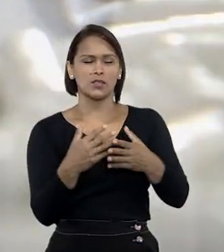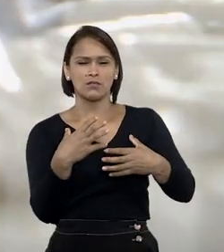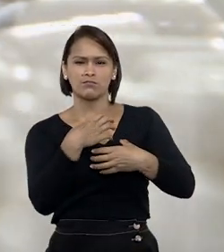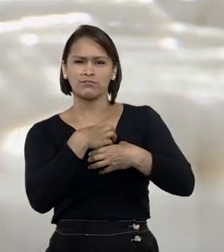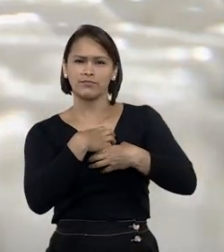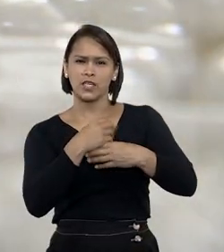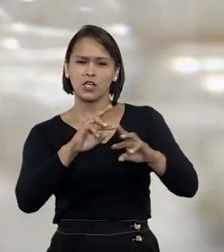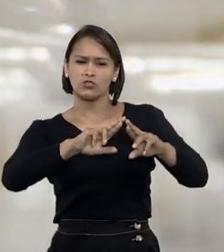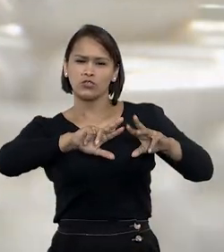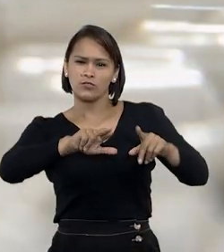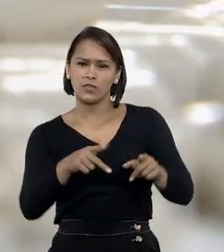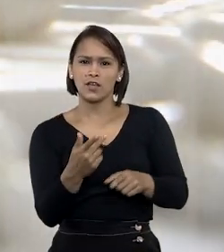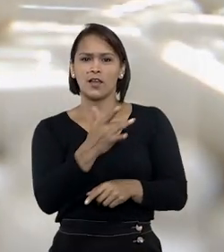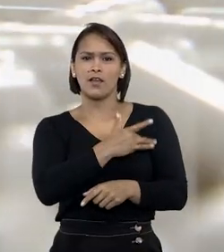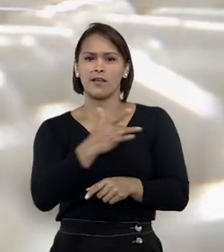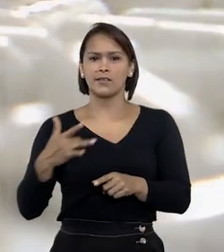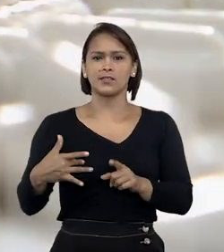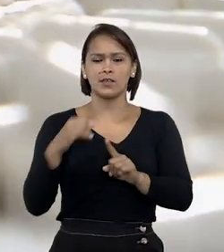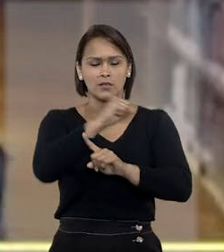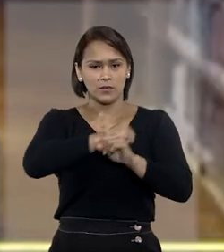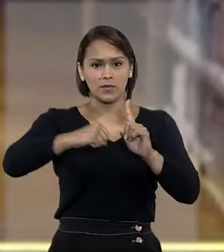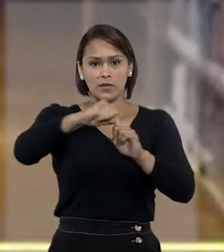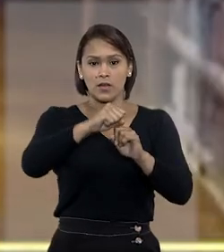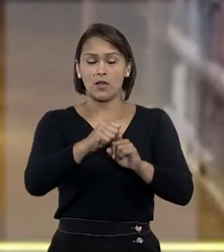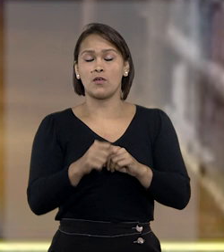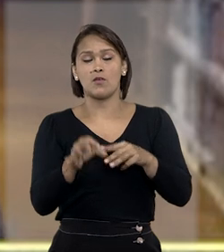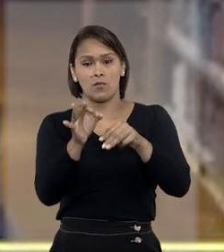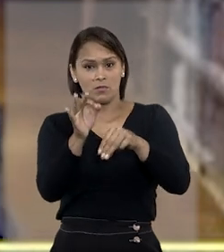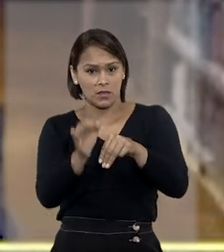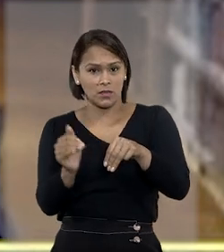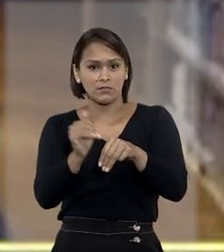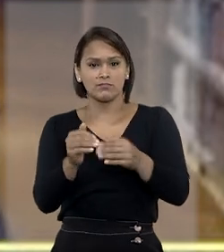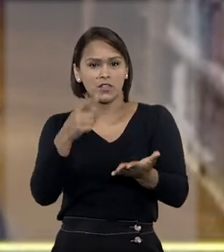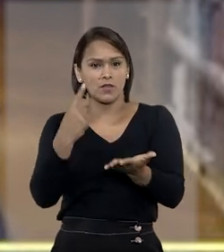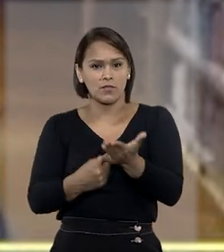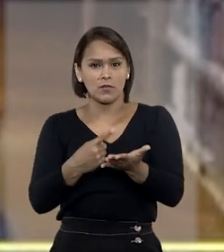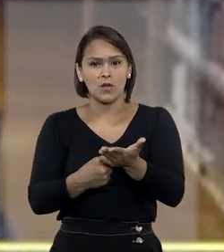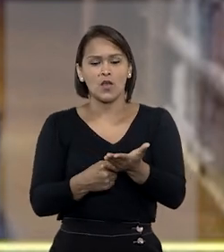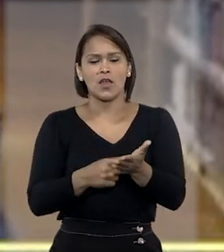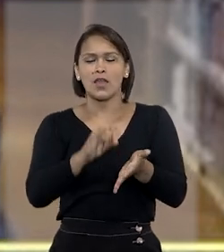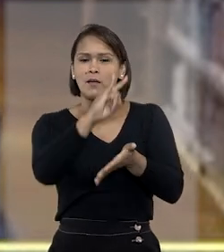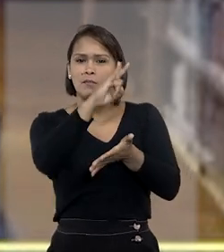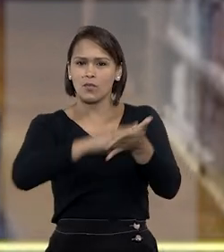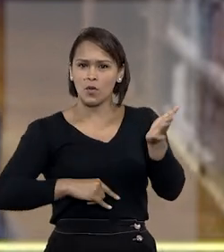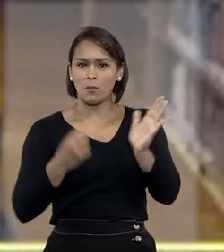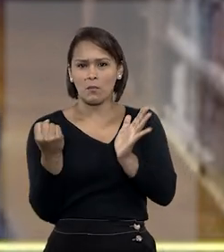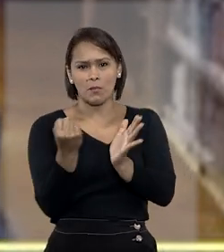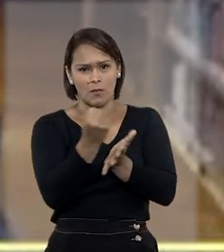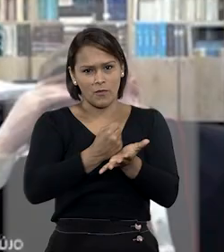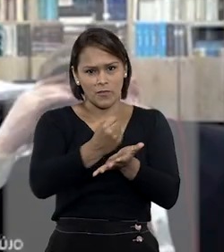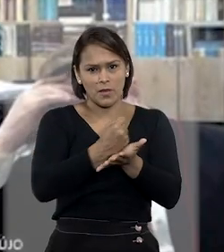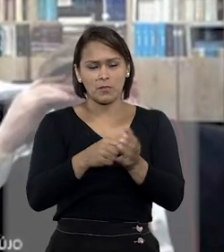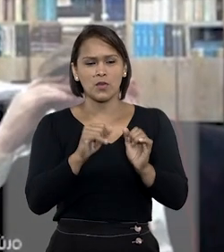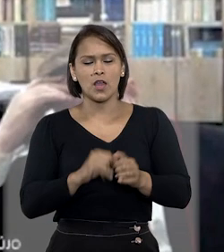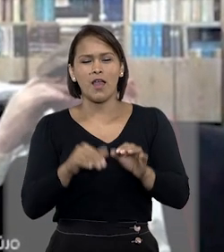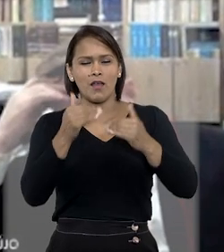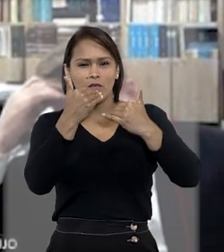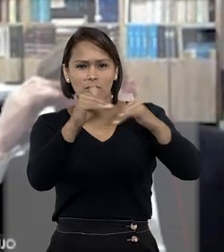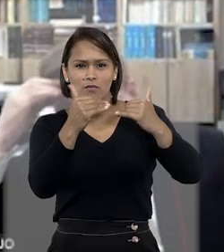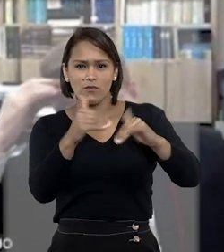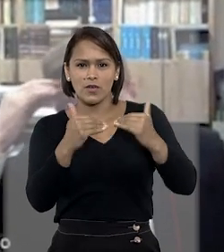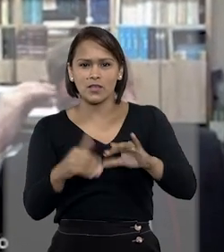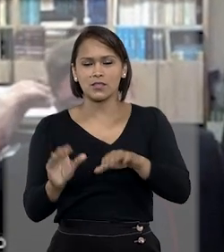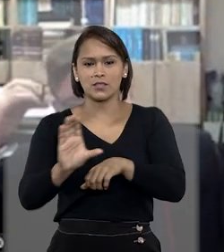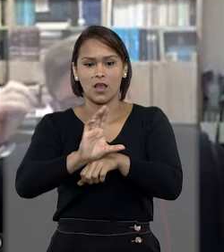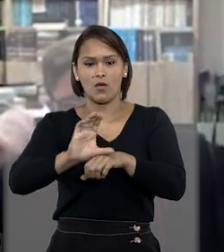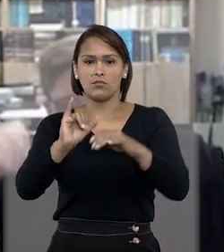ensejar a situação atentatória saúde pública o ministro afirmou que em relação as patentes de fármacos não se pode falar em